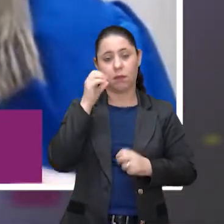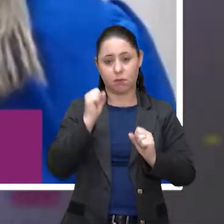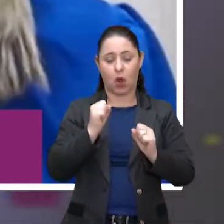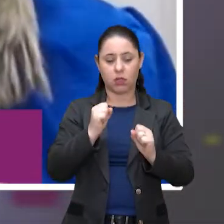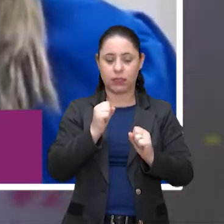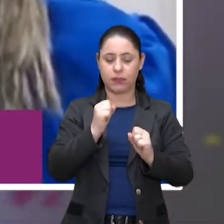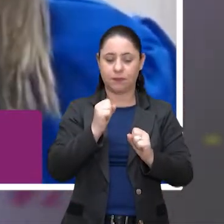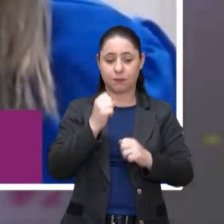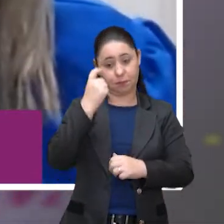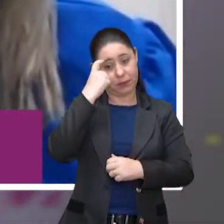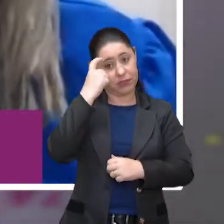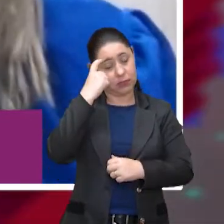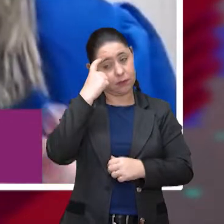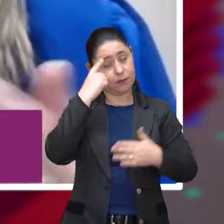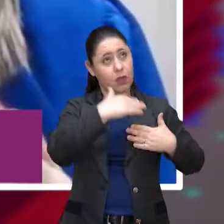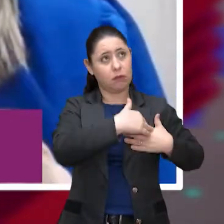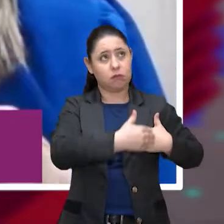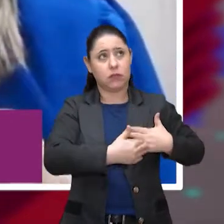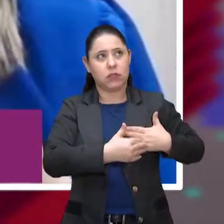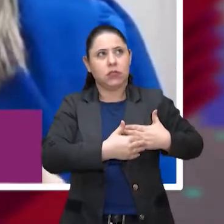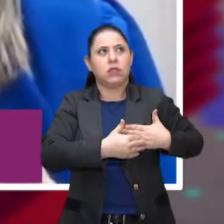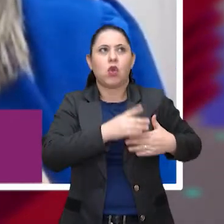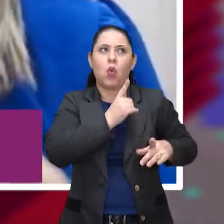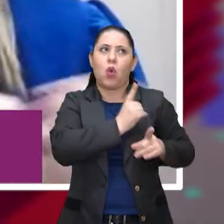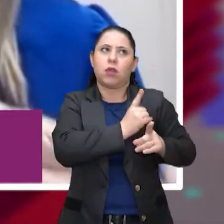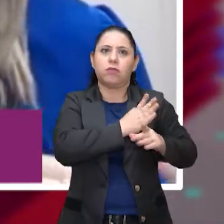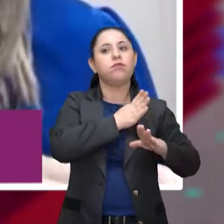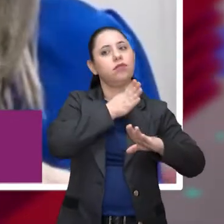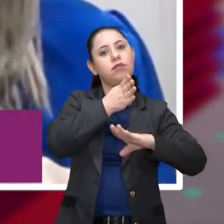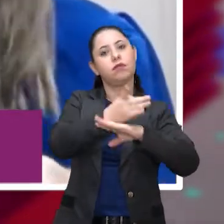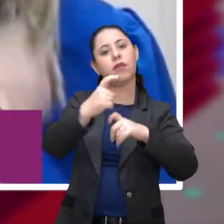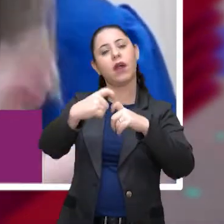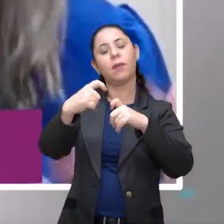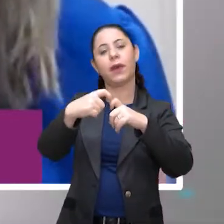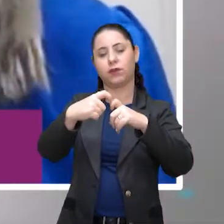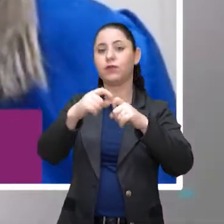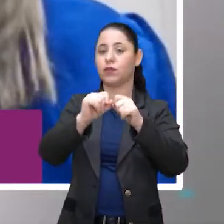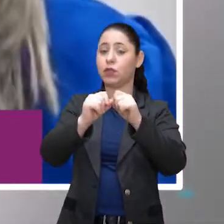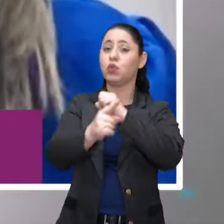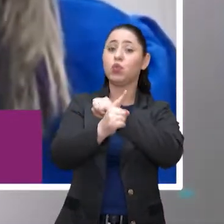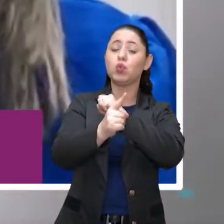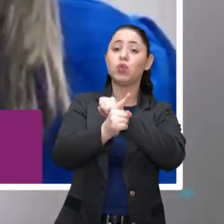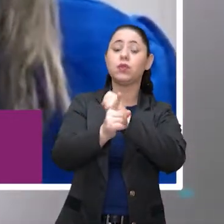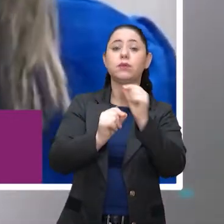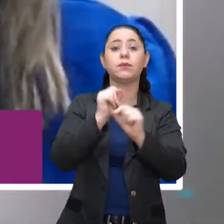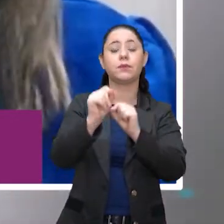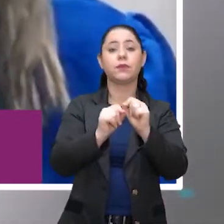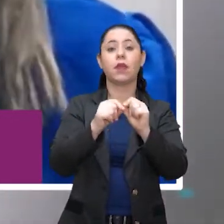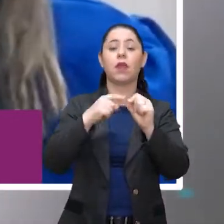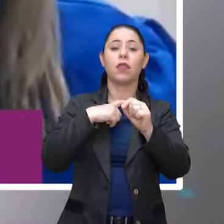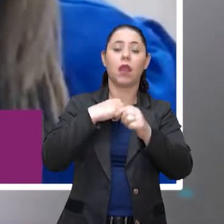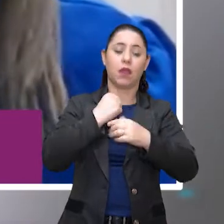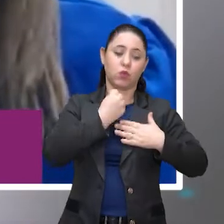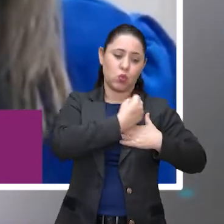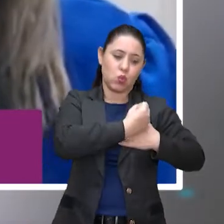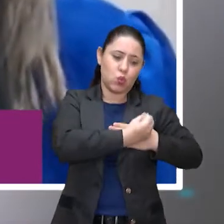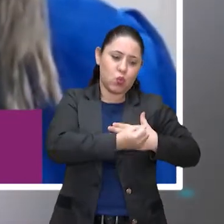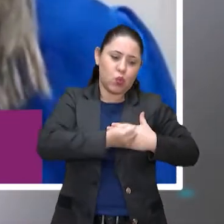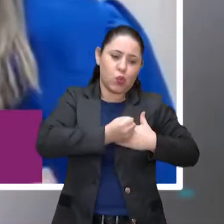chegar com essa suspeita, né, do toque, né, de ter feito o autocuidado, né? O que a gente tem?